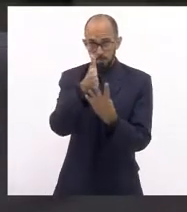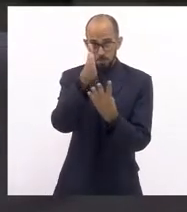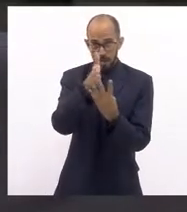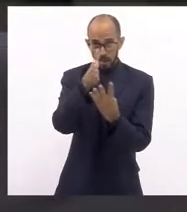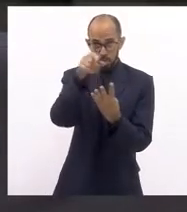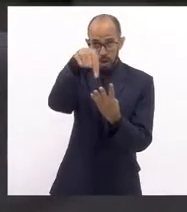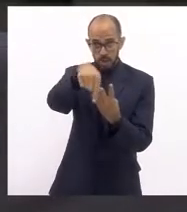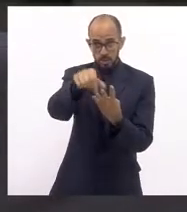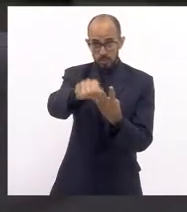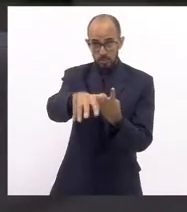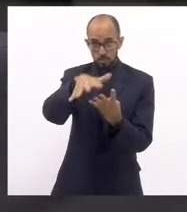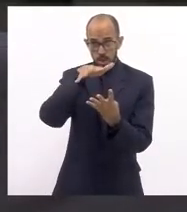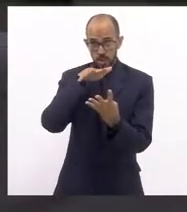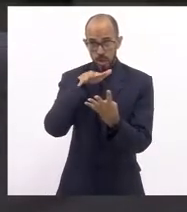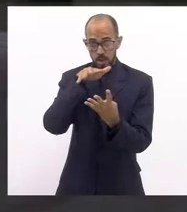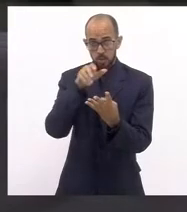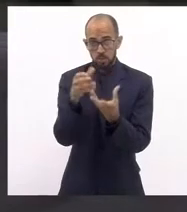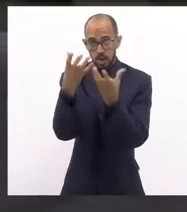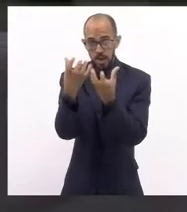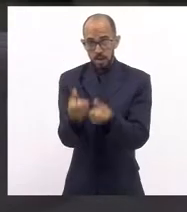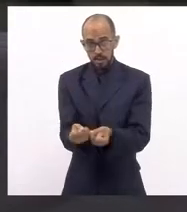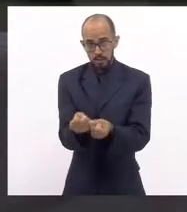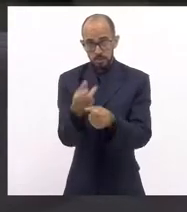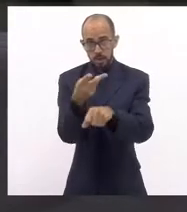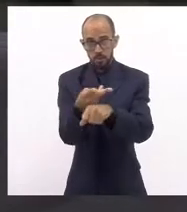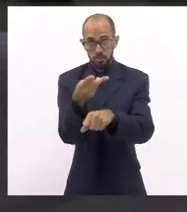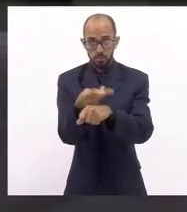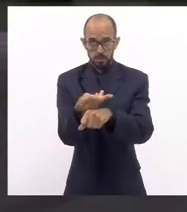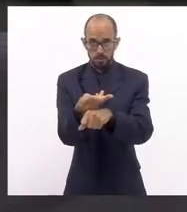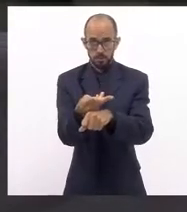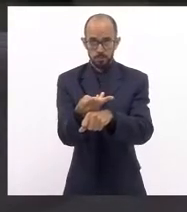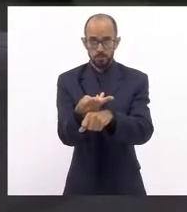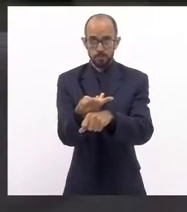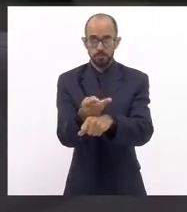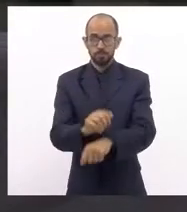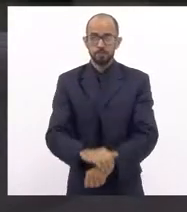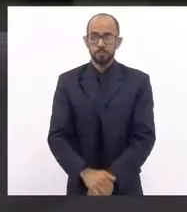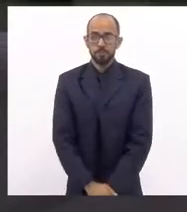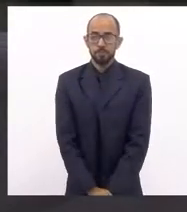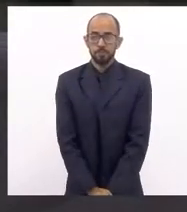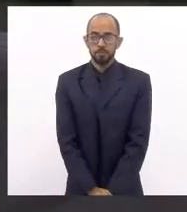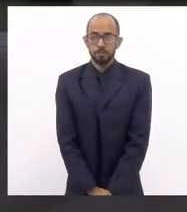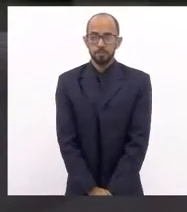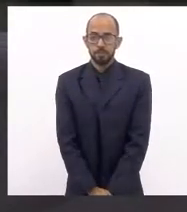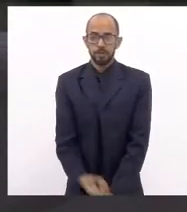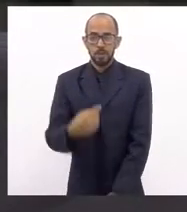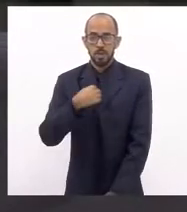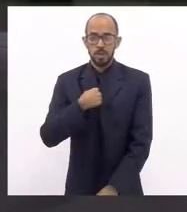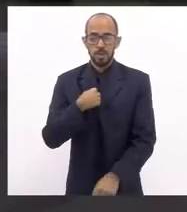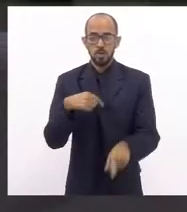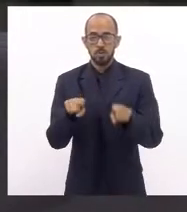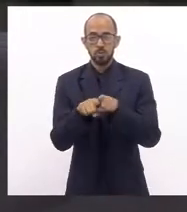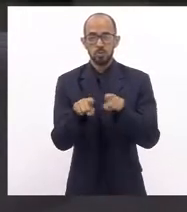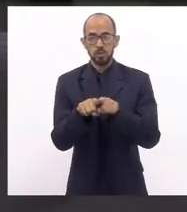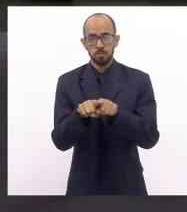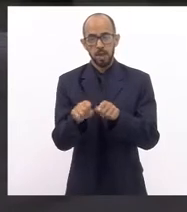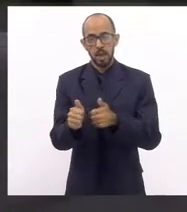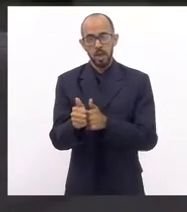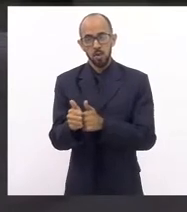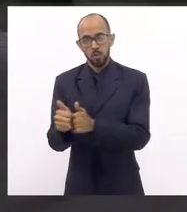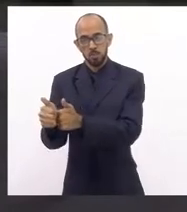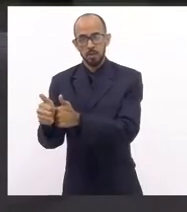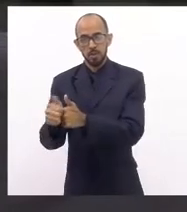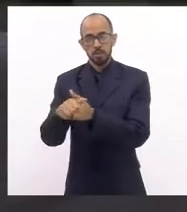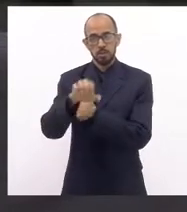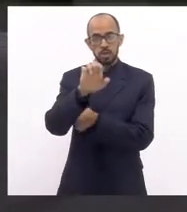do plenário para receber a honraria. Eu e a apóstola Elizabeth estaremos descendo aqui